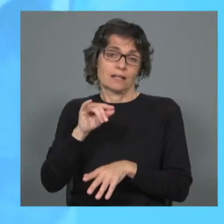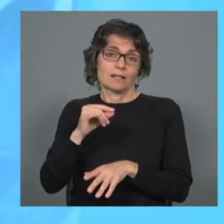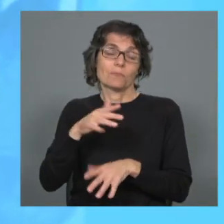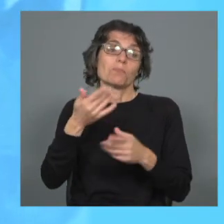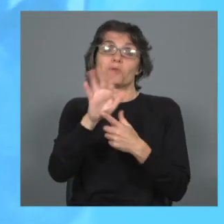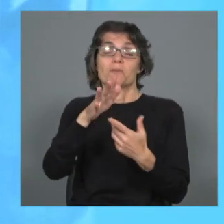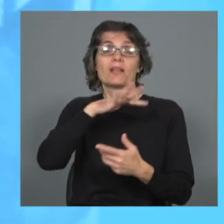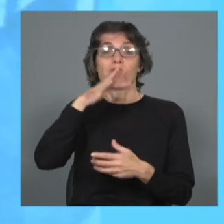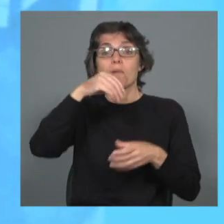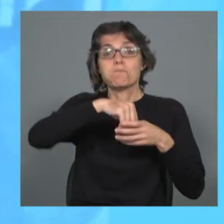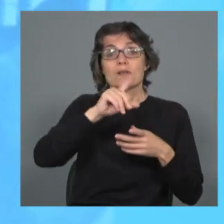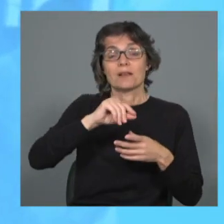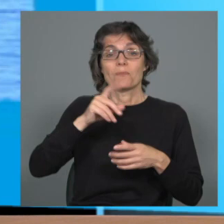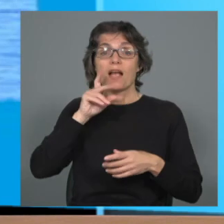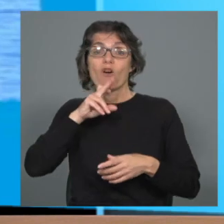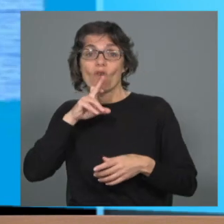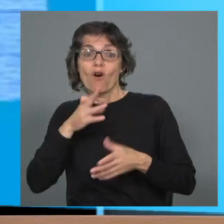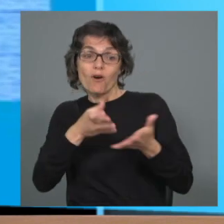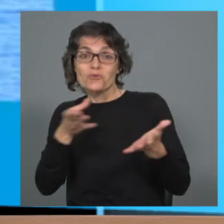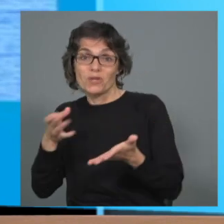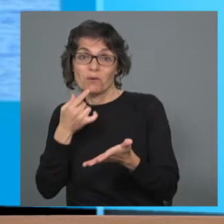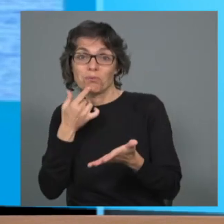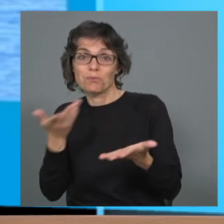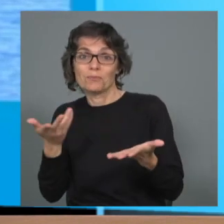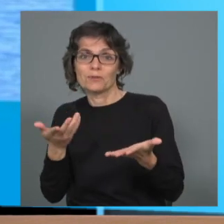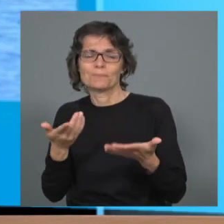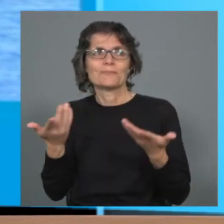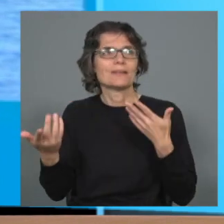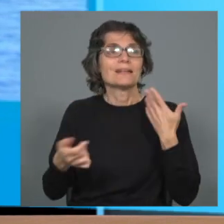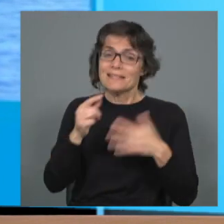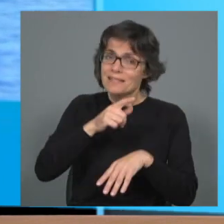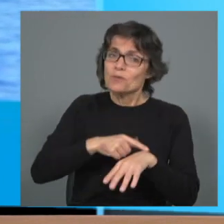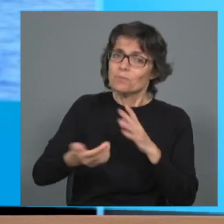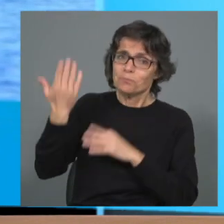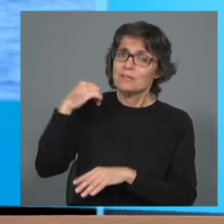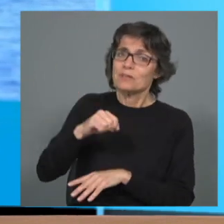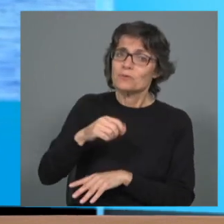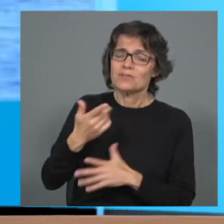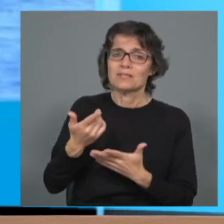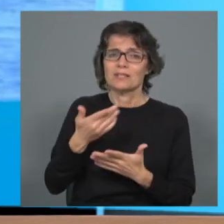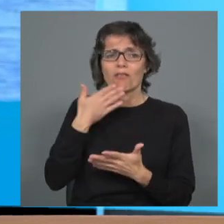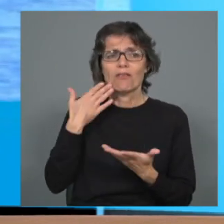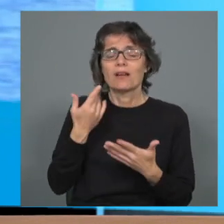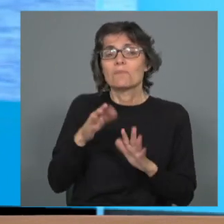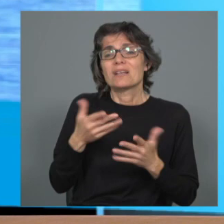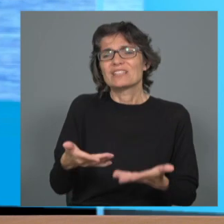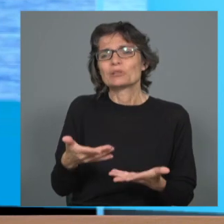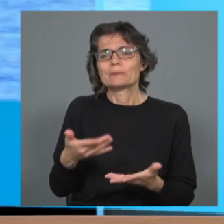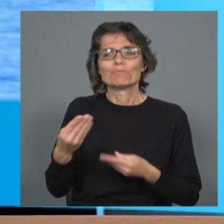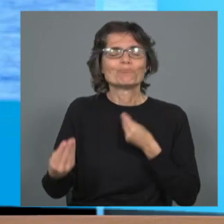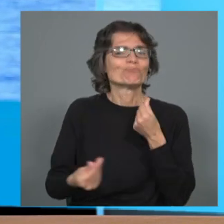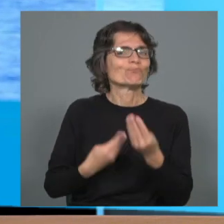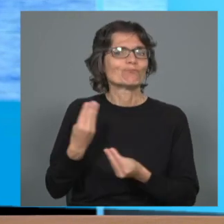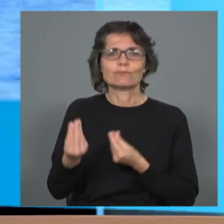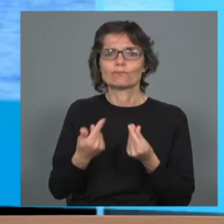que ajudava, não é? E era, sim, e tudo passava mais facilmente. E agora, na